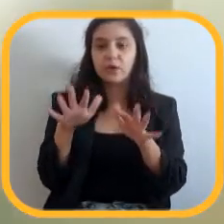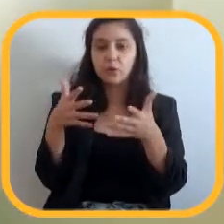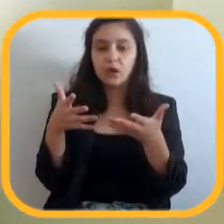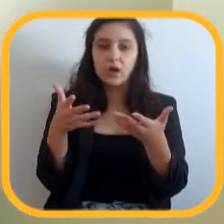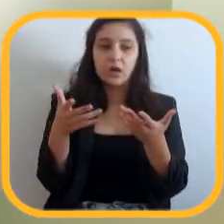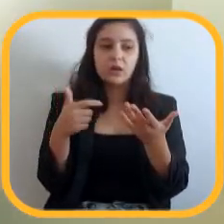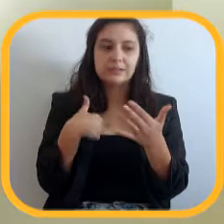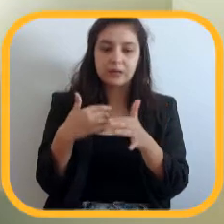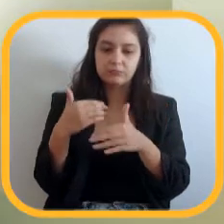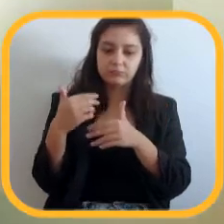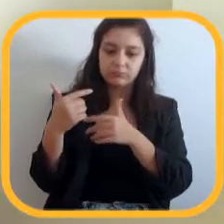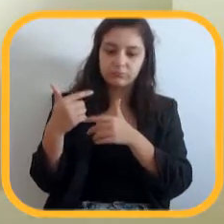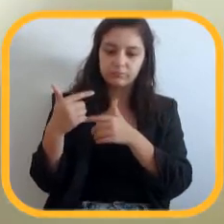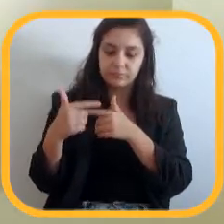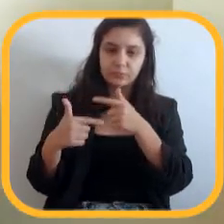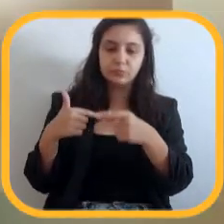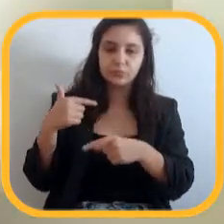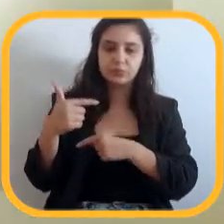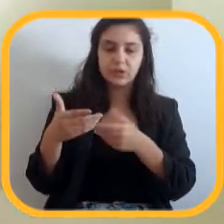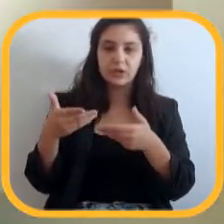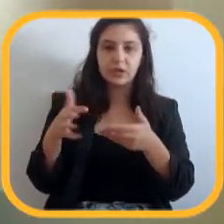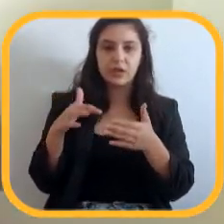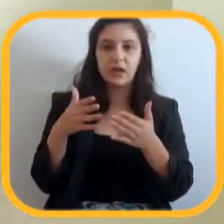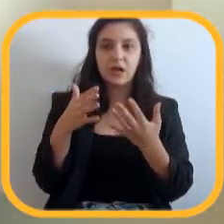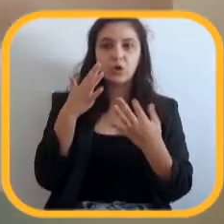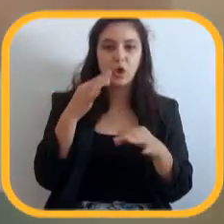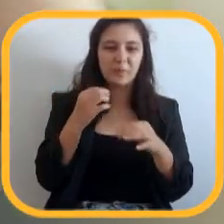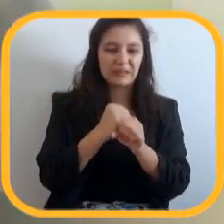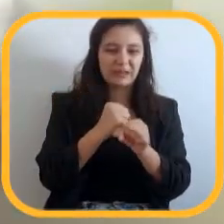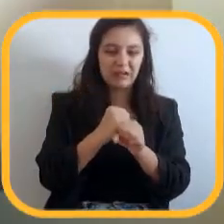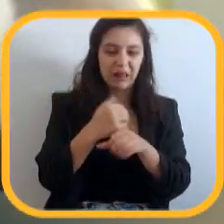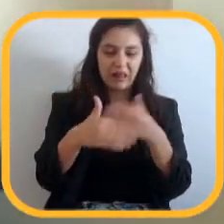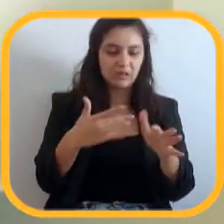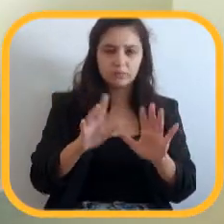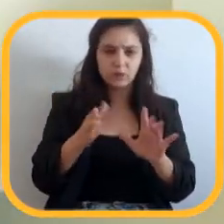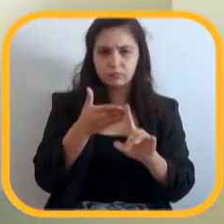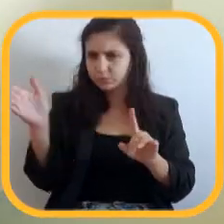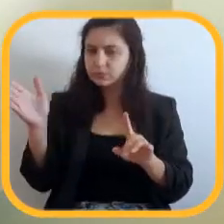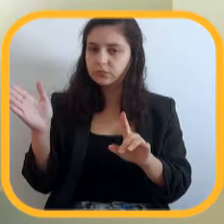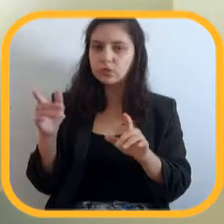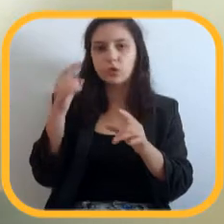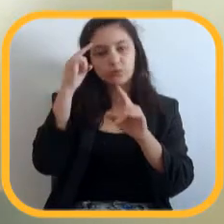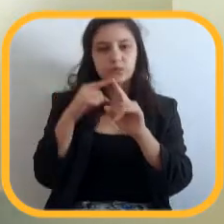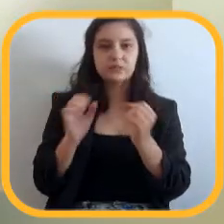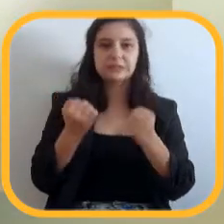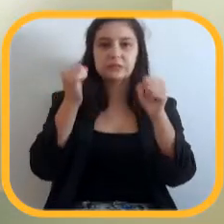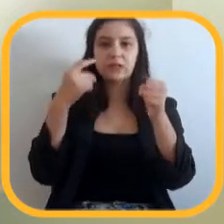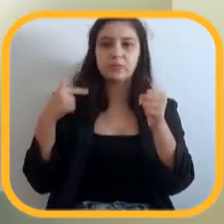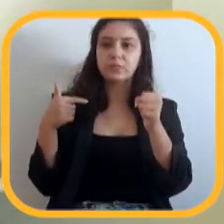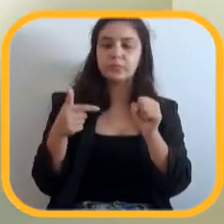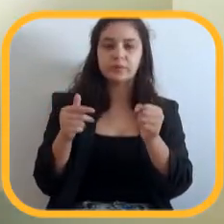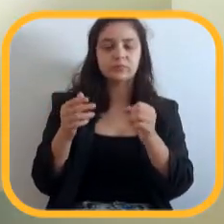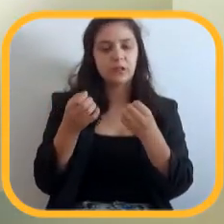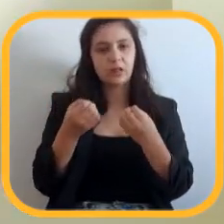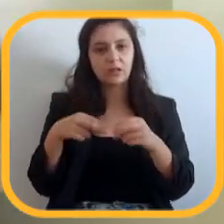que te ajudem a sair dessa normalidade de trabalho, então para poderes aliviar também o stress do teu dia-a-dia, fazer